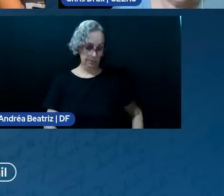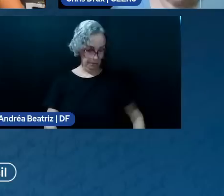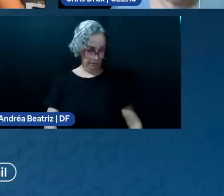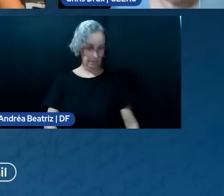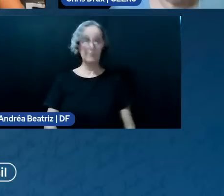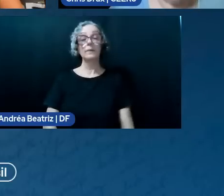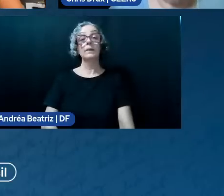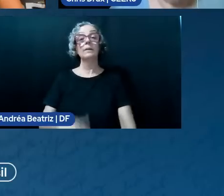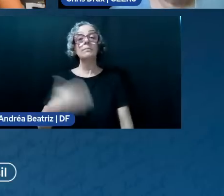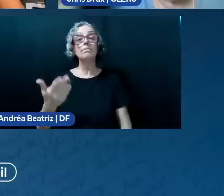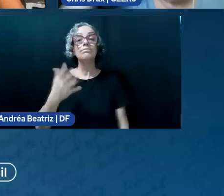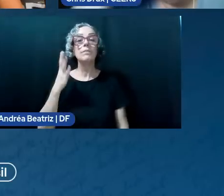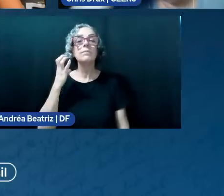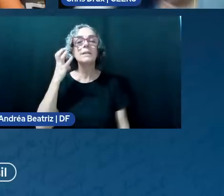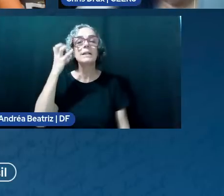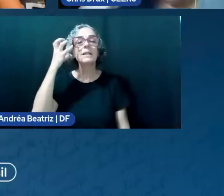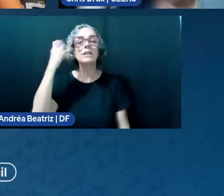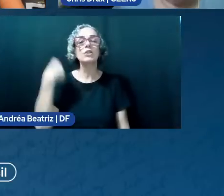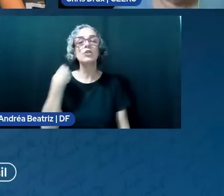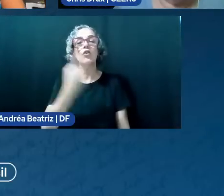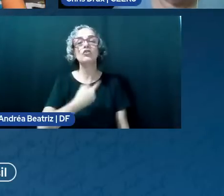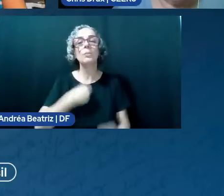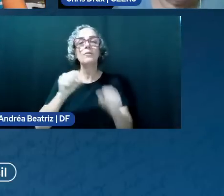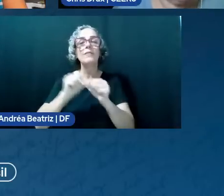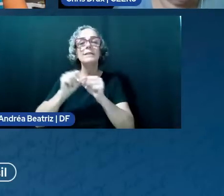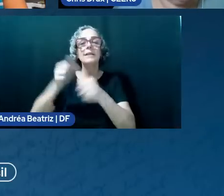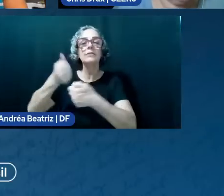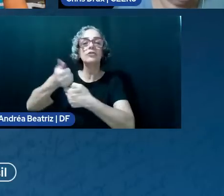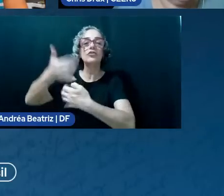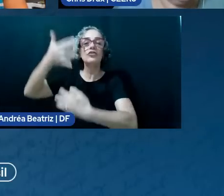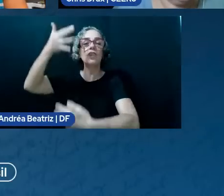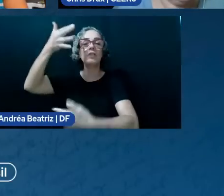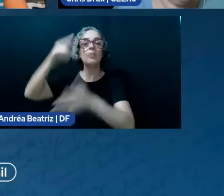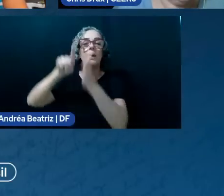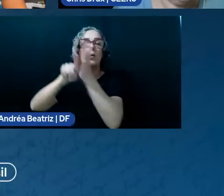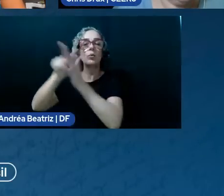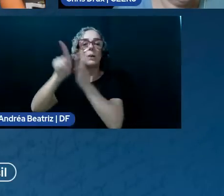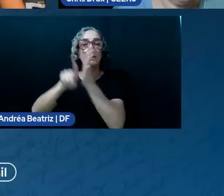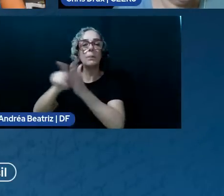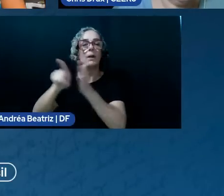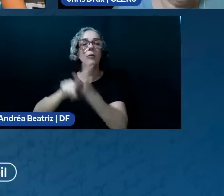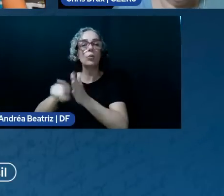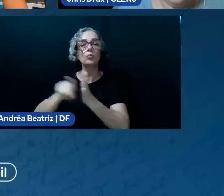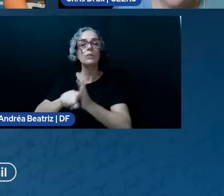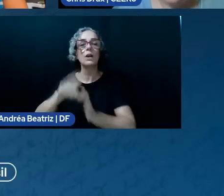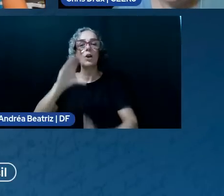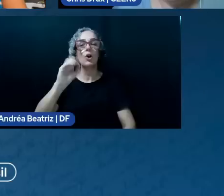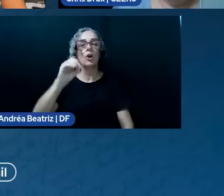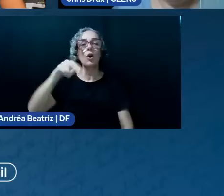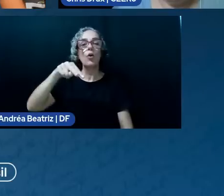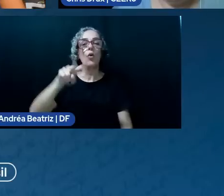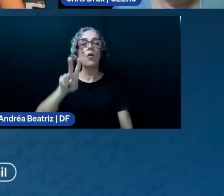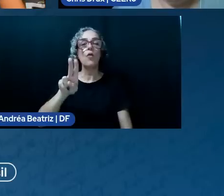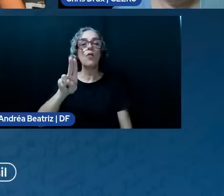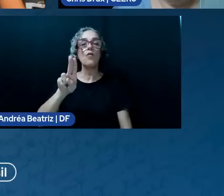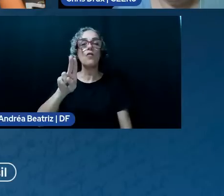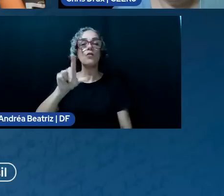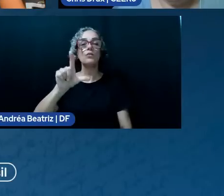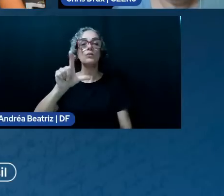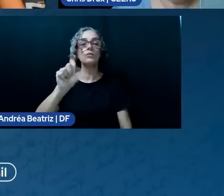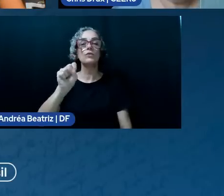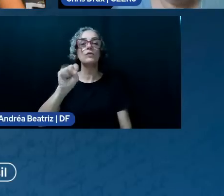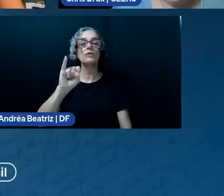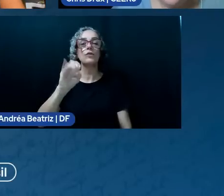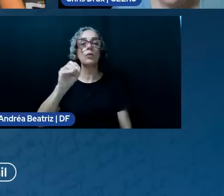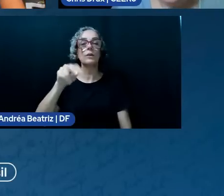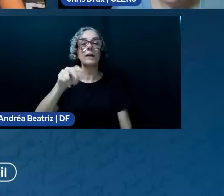nós estamos fazendo as perguntas do chat que estão relacionadas com confusionários, ainda antes de mudar de assunto. Então, agora seria para Perfeito. o Flávio da Solange